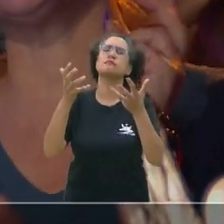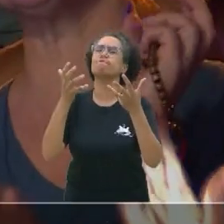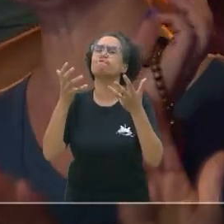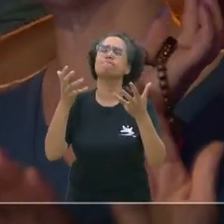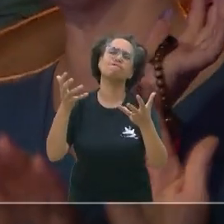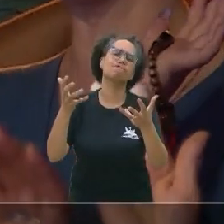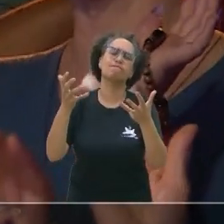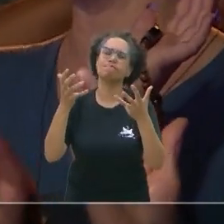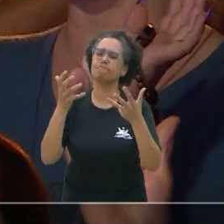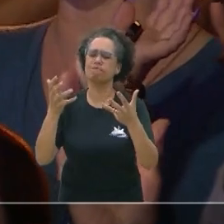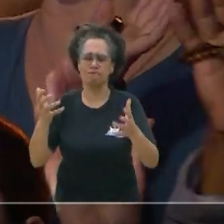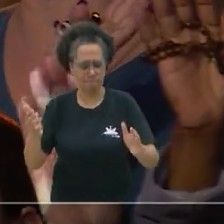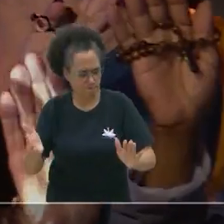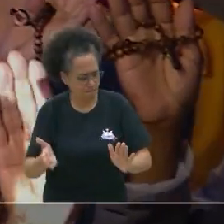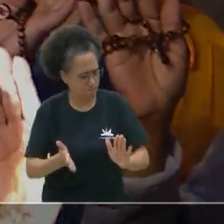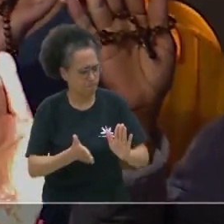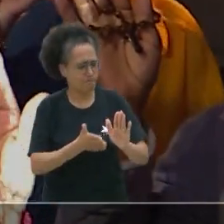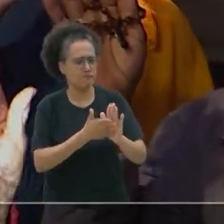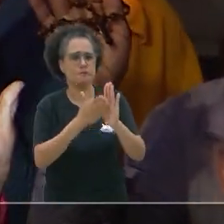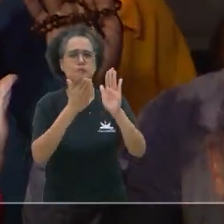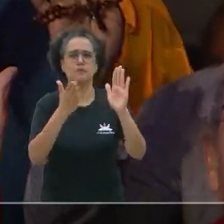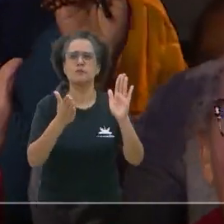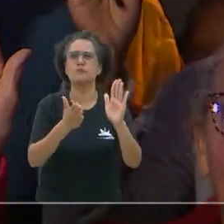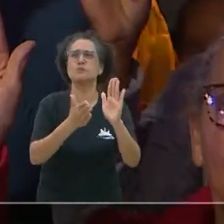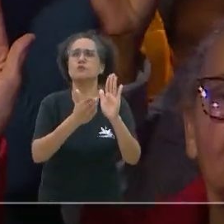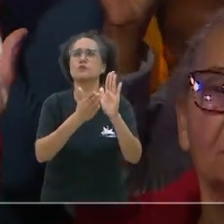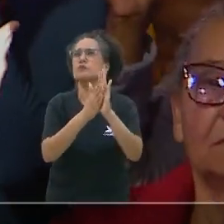Te louvar.